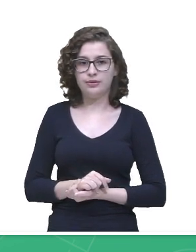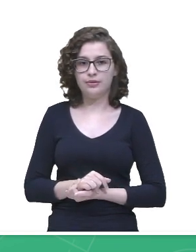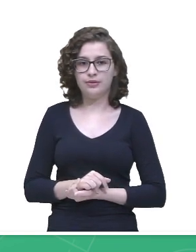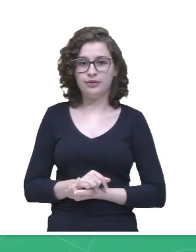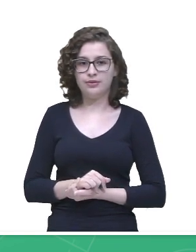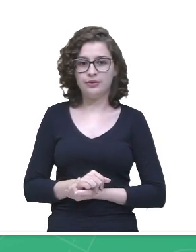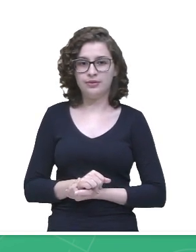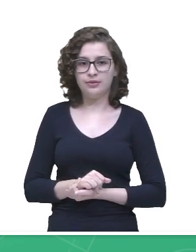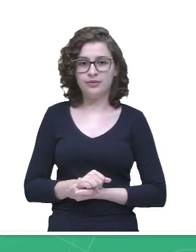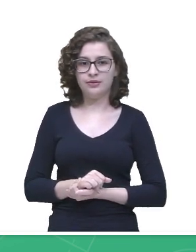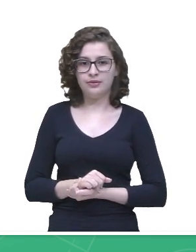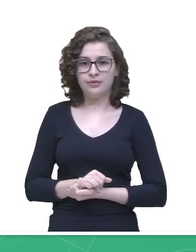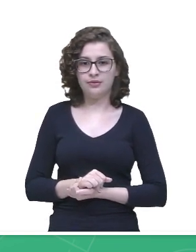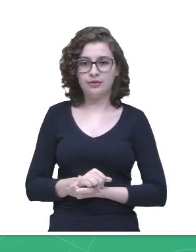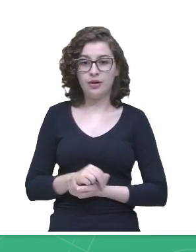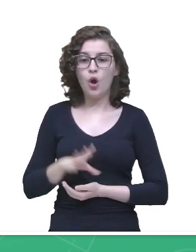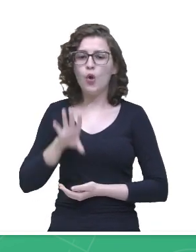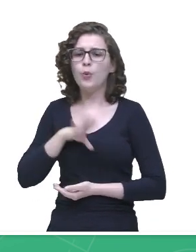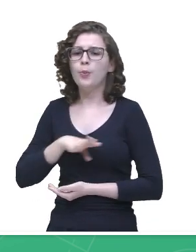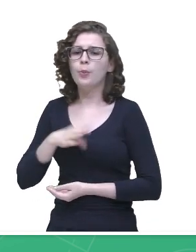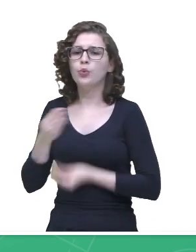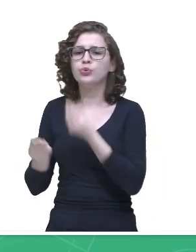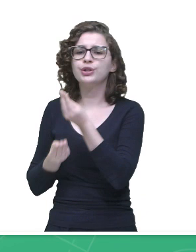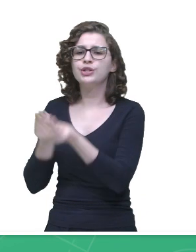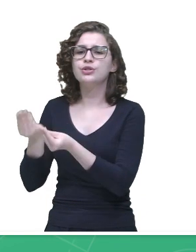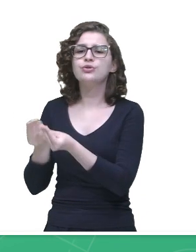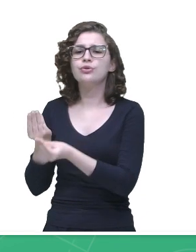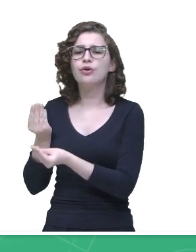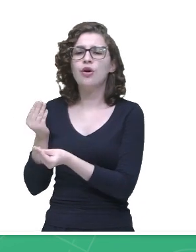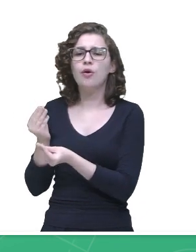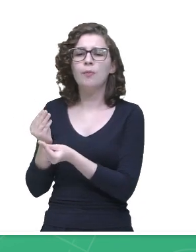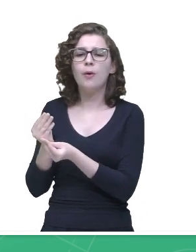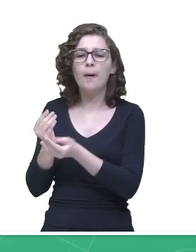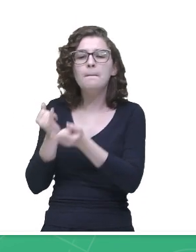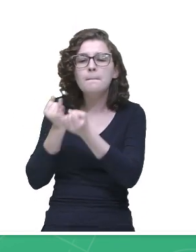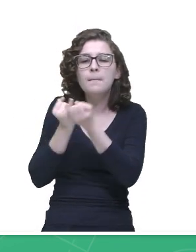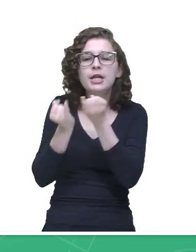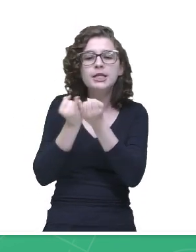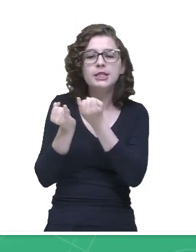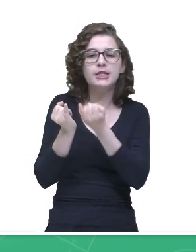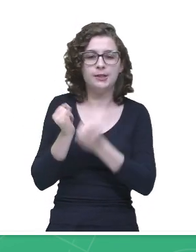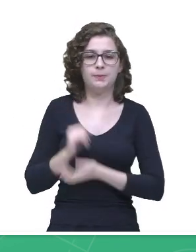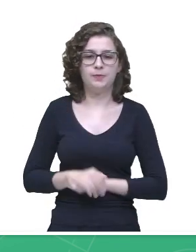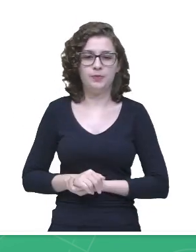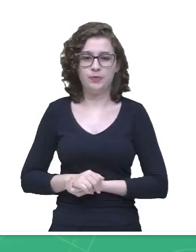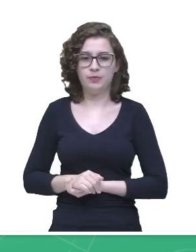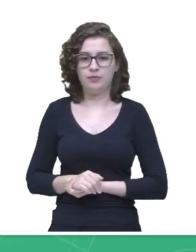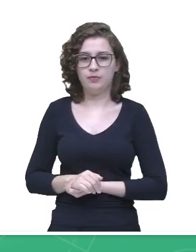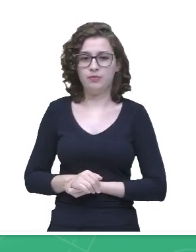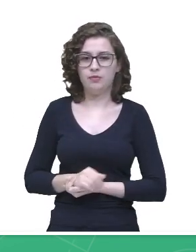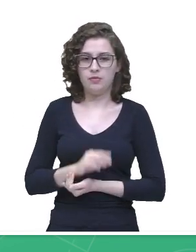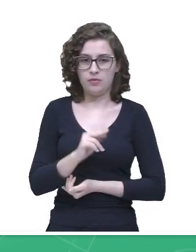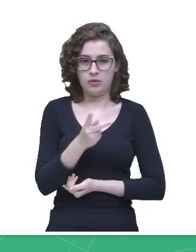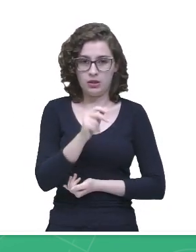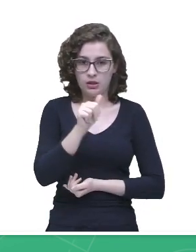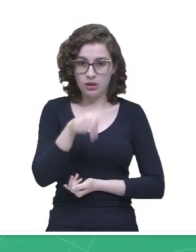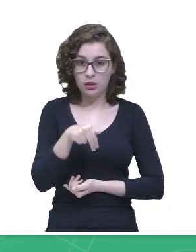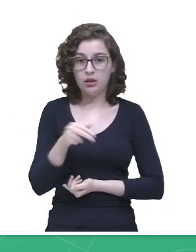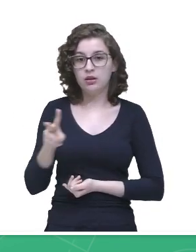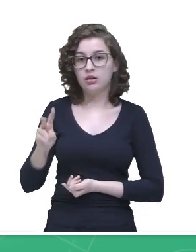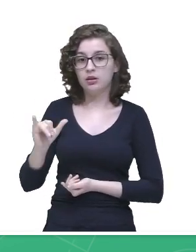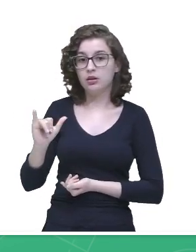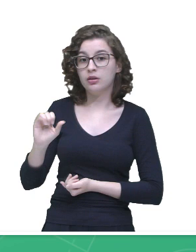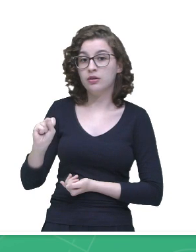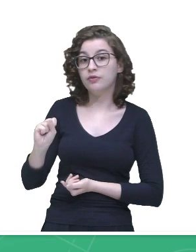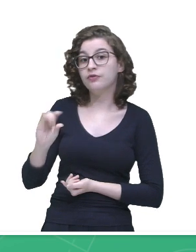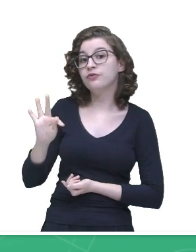do verbo ver? Visto. Claro, no espanhol é a mesma coisa. Só muda a pronúncia, né? Porque, afinal de contas,